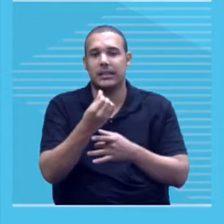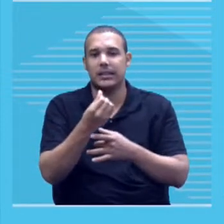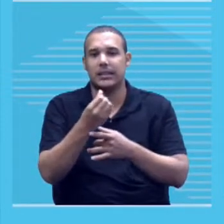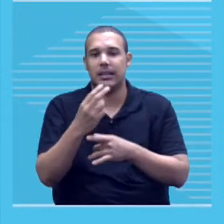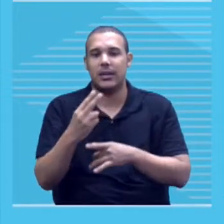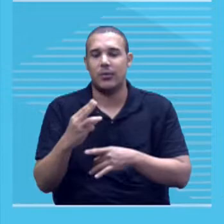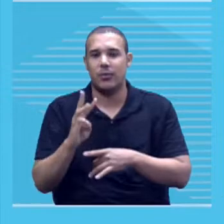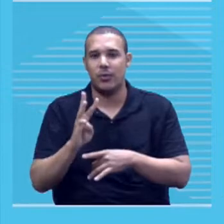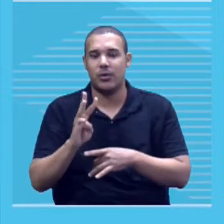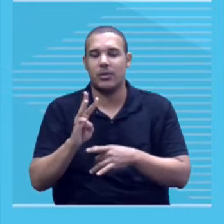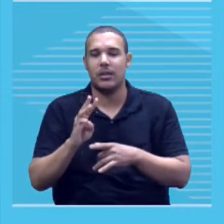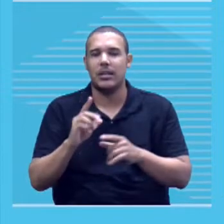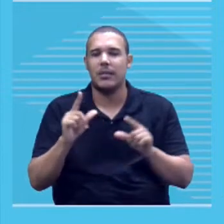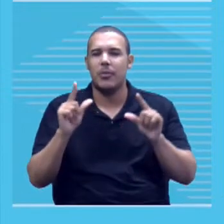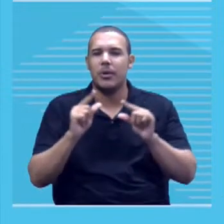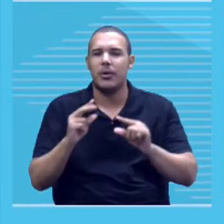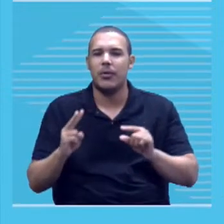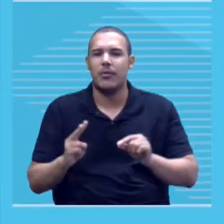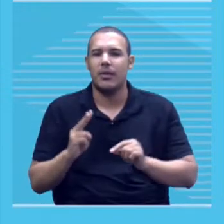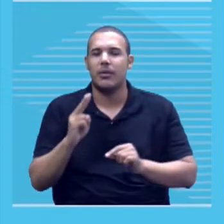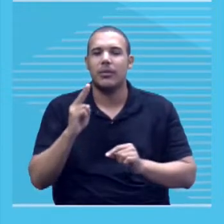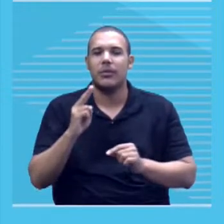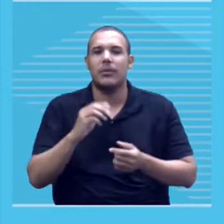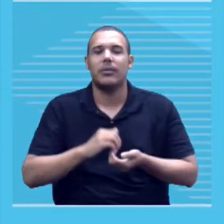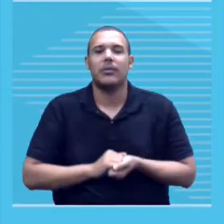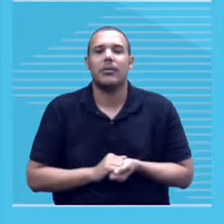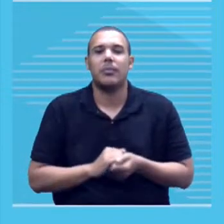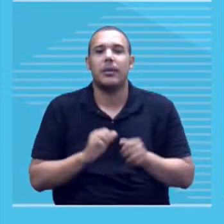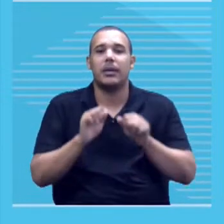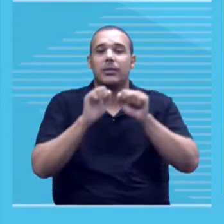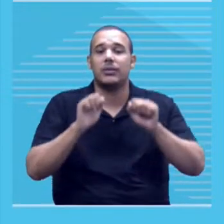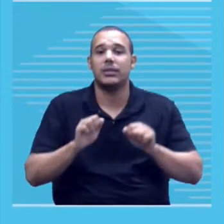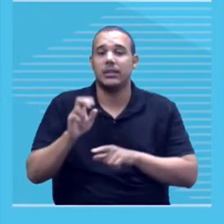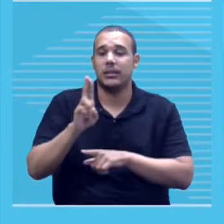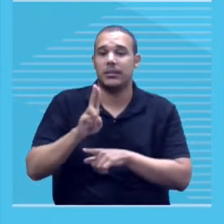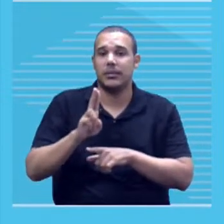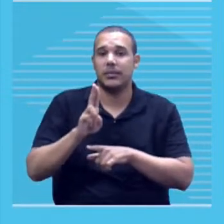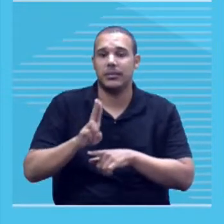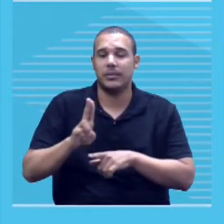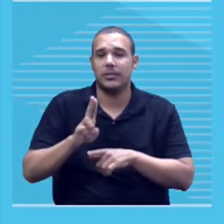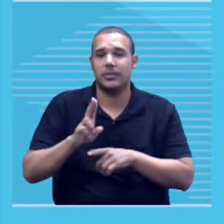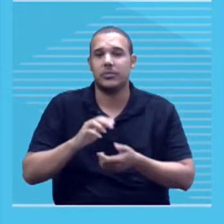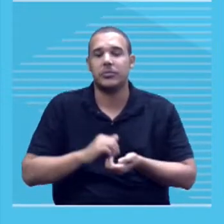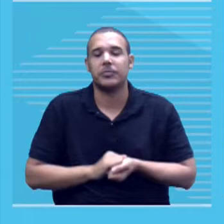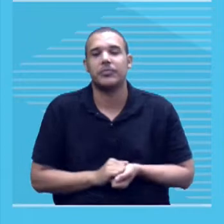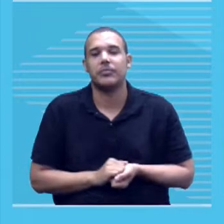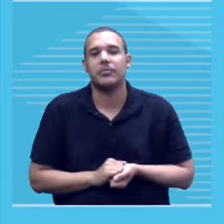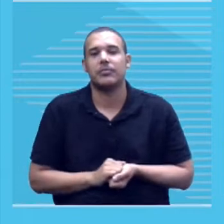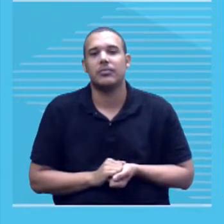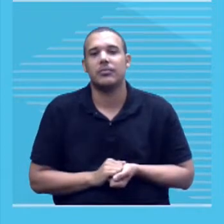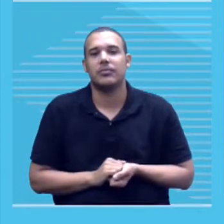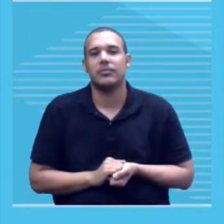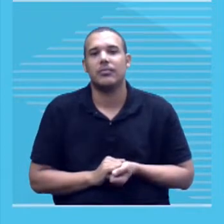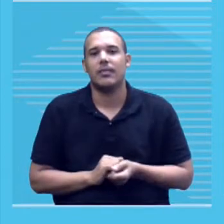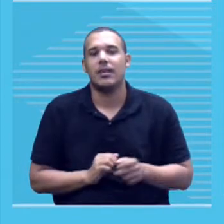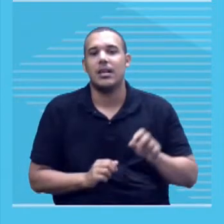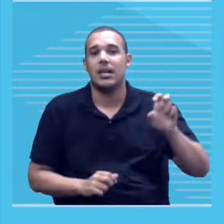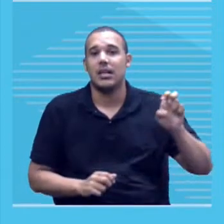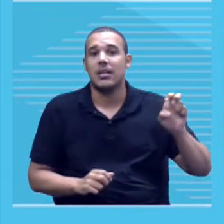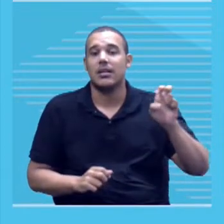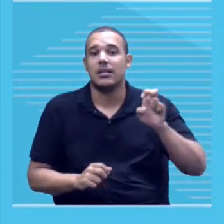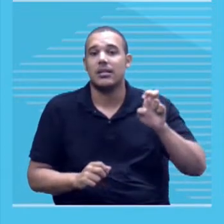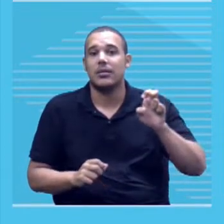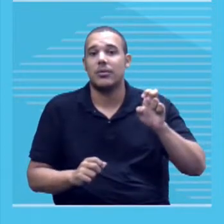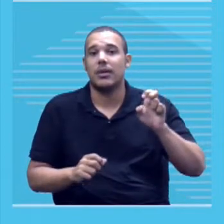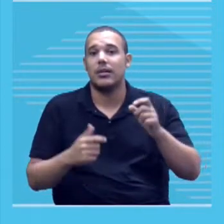E ele quer saber o menor valor possível de fusível para que esse sistema funcione. Bom, meu farol sozinho era 55, então, como